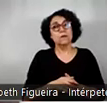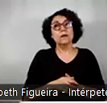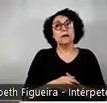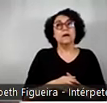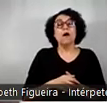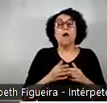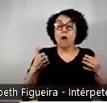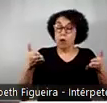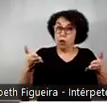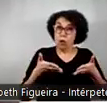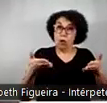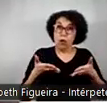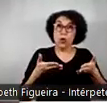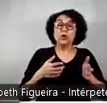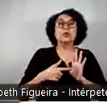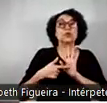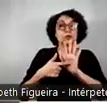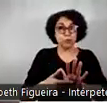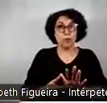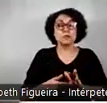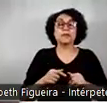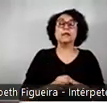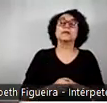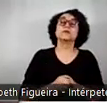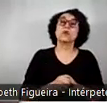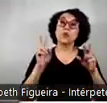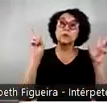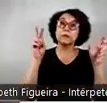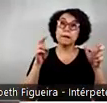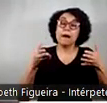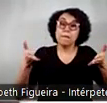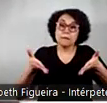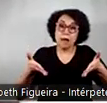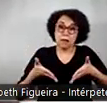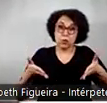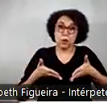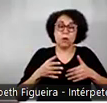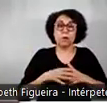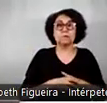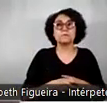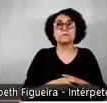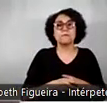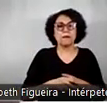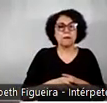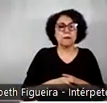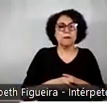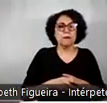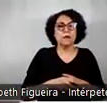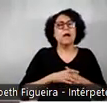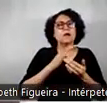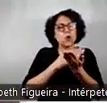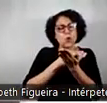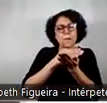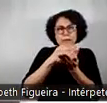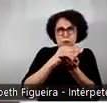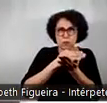uma. Estou trazendo uma migração mais contemporânea, que aí eu trago esse recorte desde. Que eu faço um recorte desde